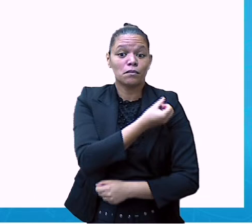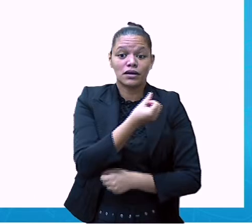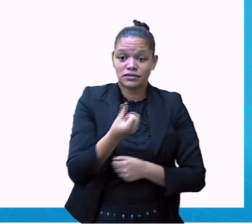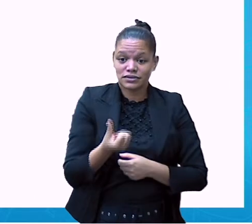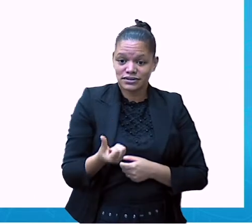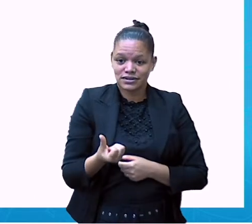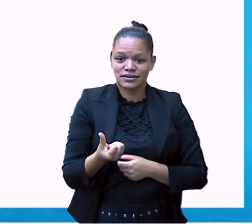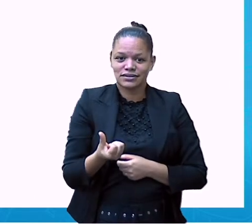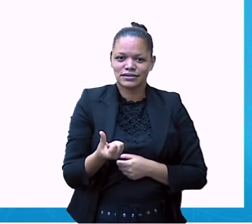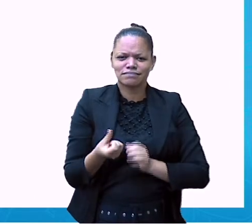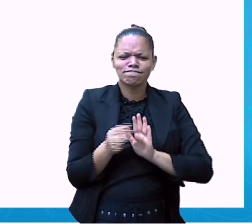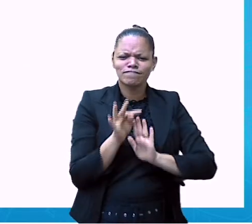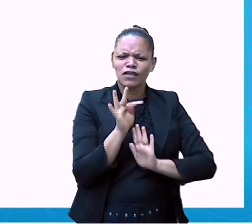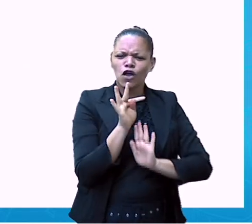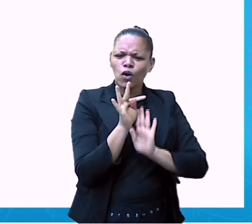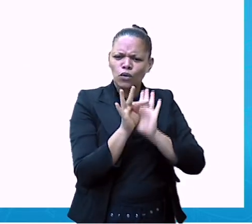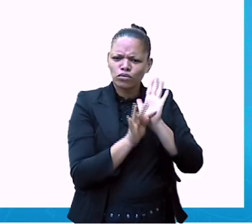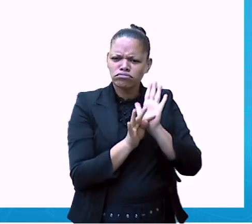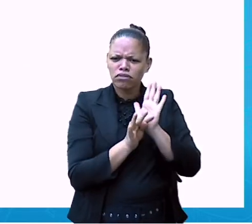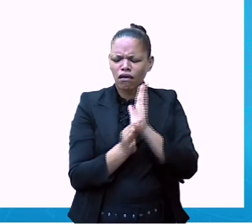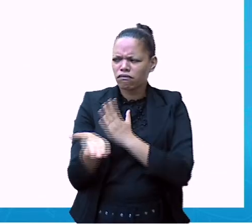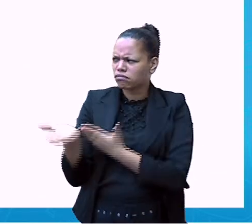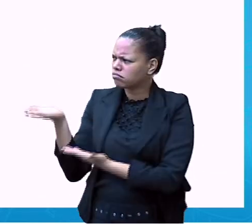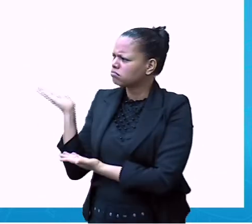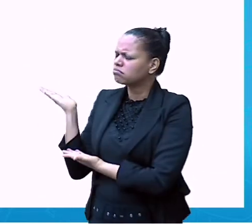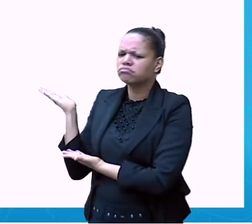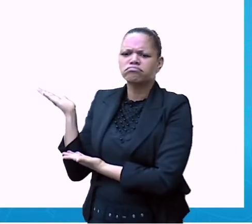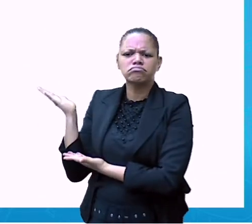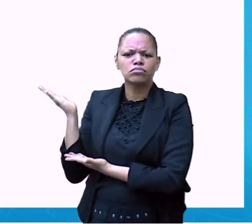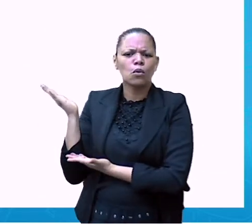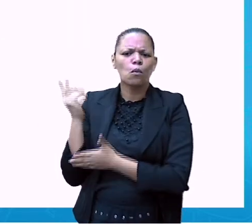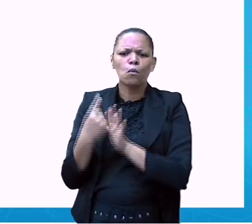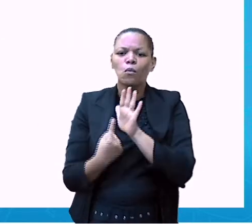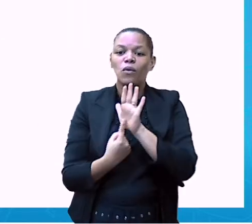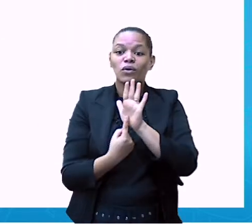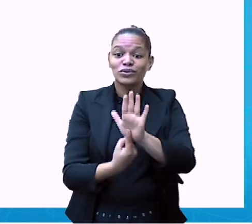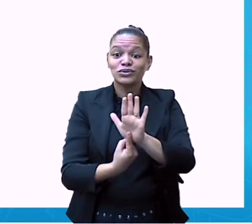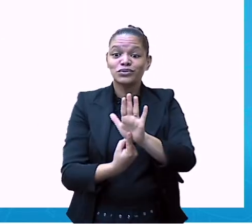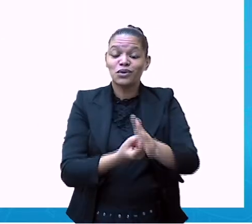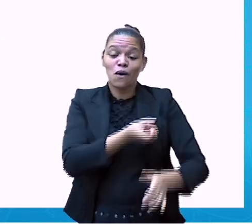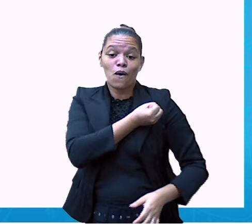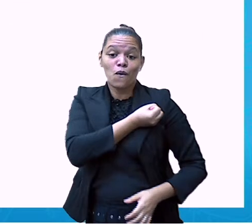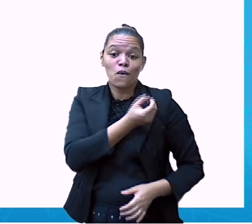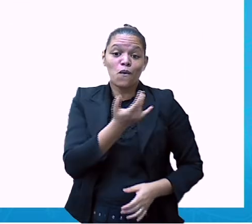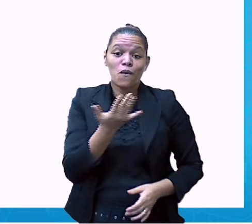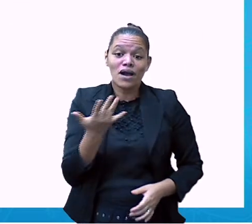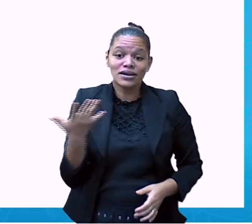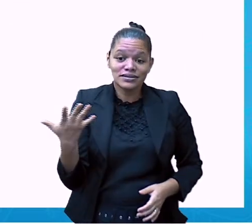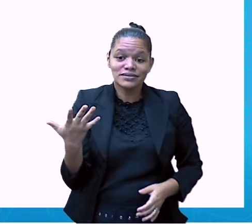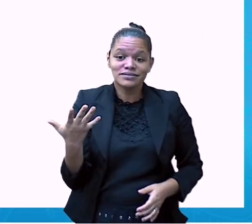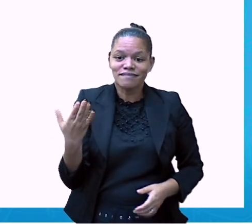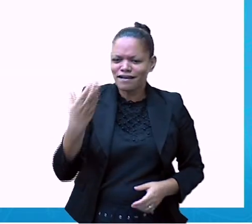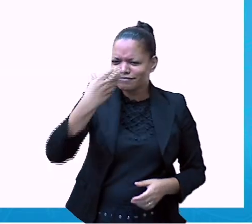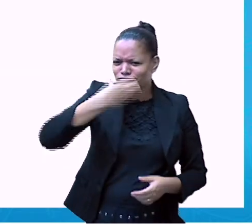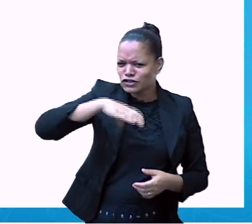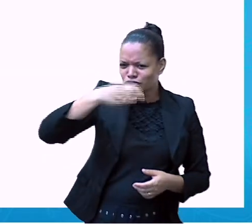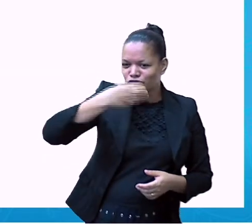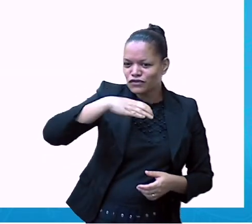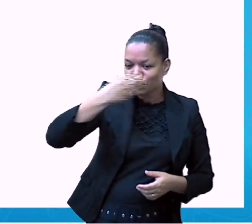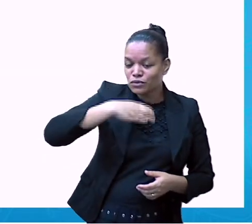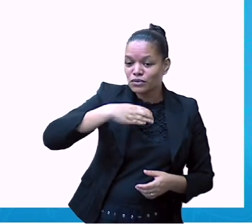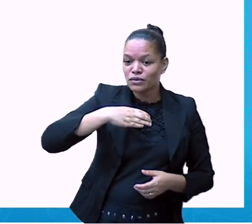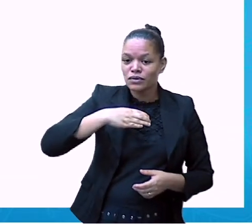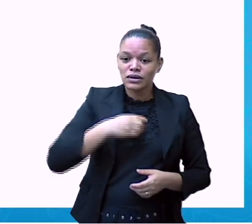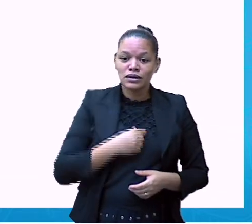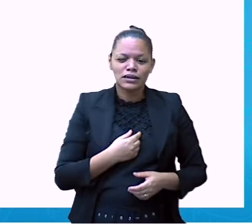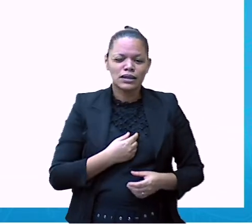texto acima, faça um gráfico mostrando a quantidade de fruta que cada um, bebê, criança